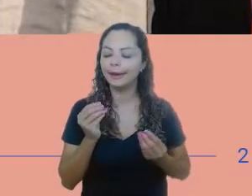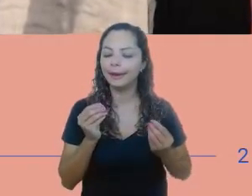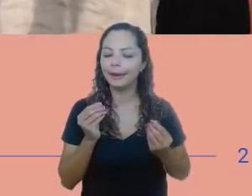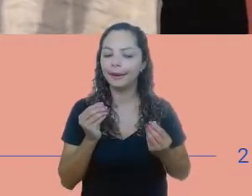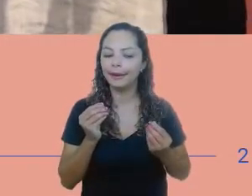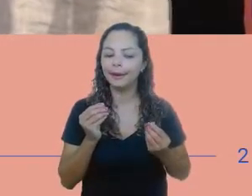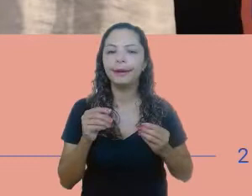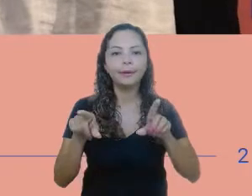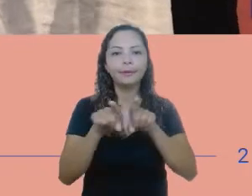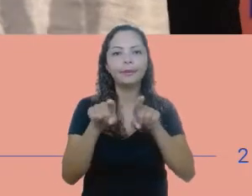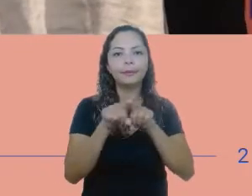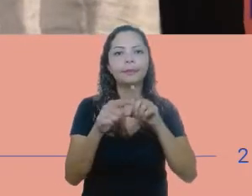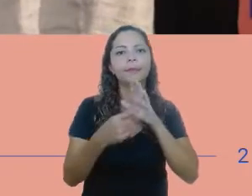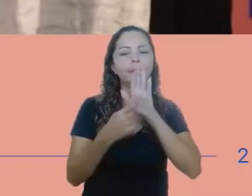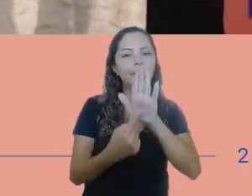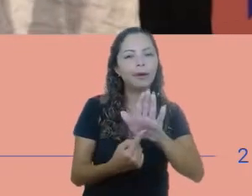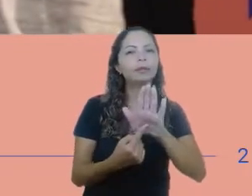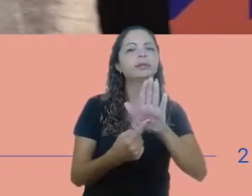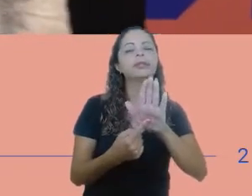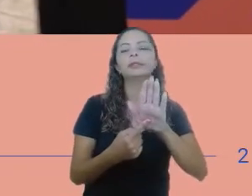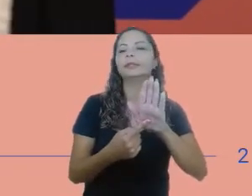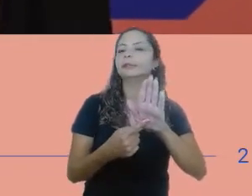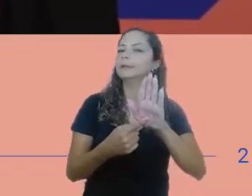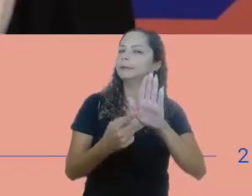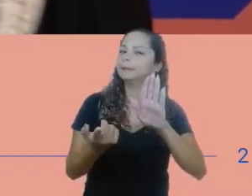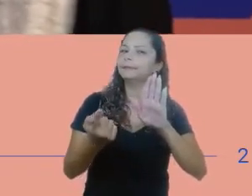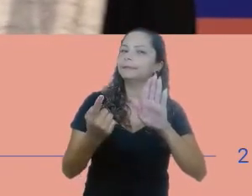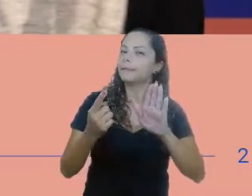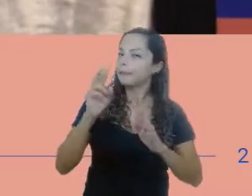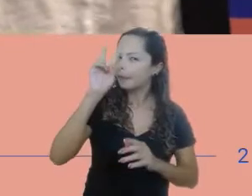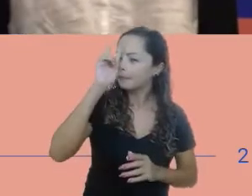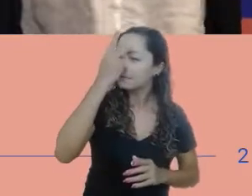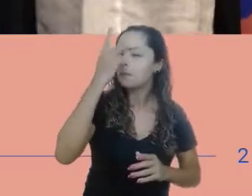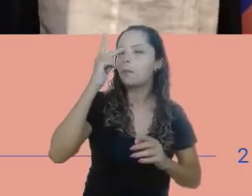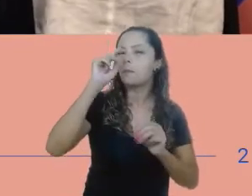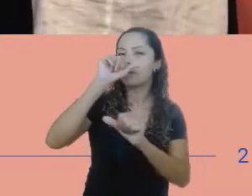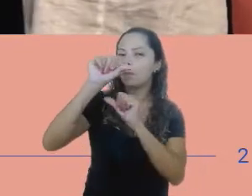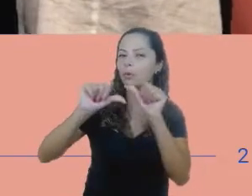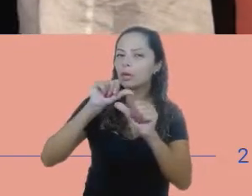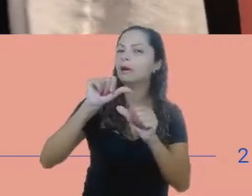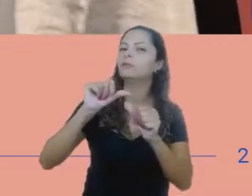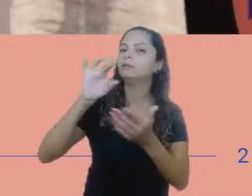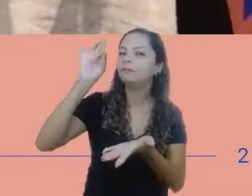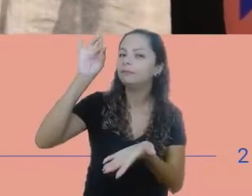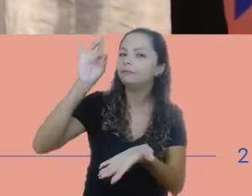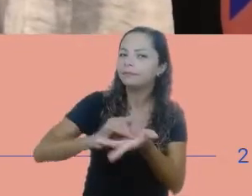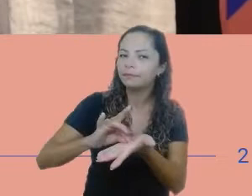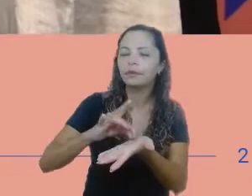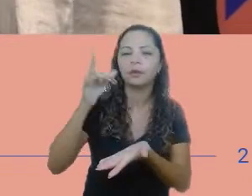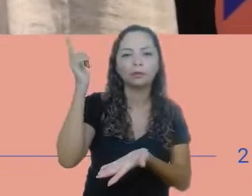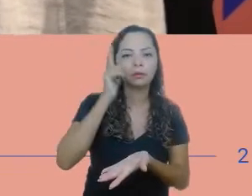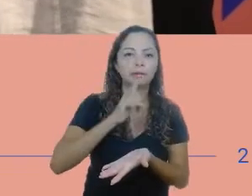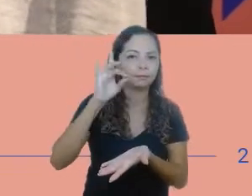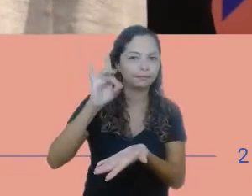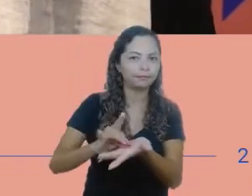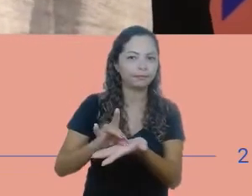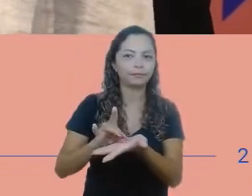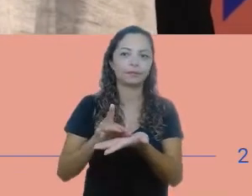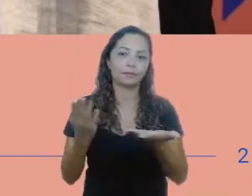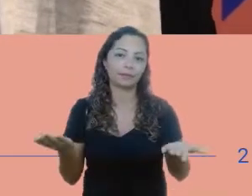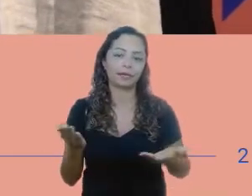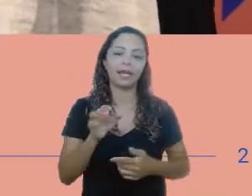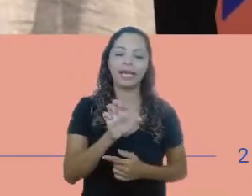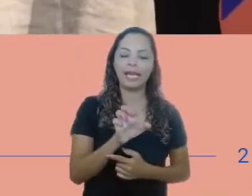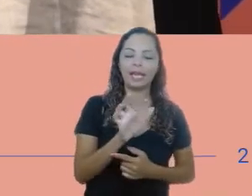representativo de você mudar para um olhar de efetividade e não só de eficiência porque ser eficiente não é